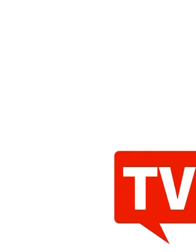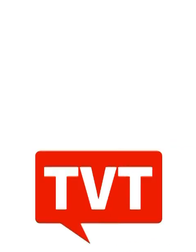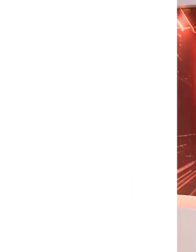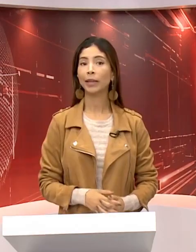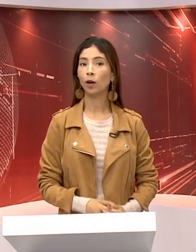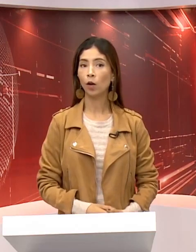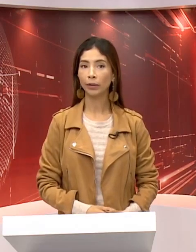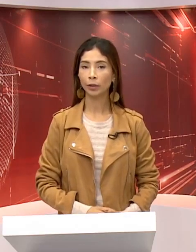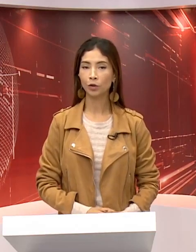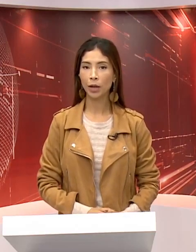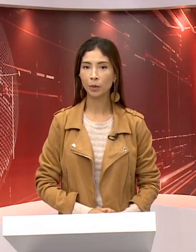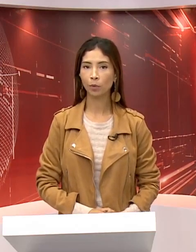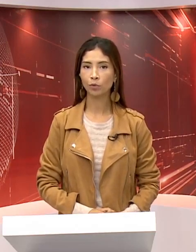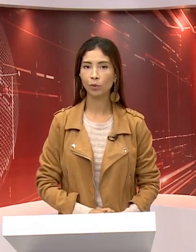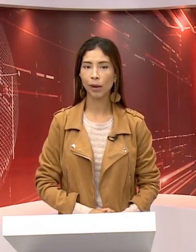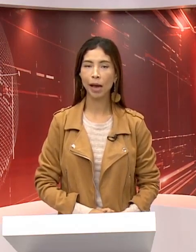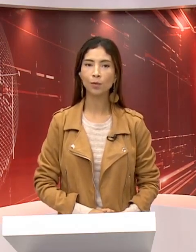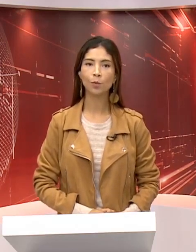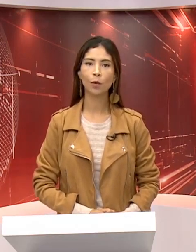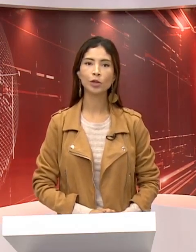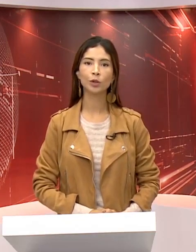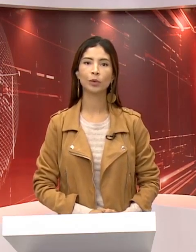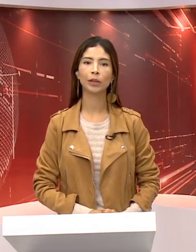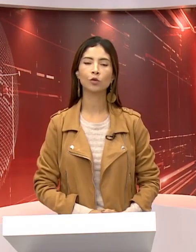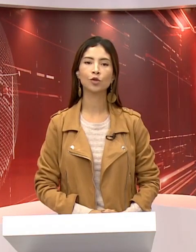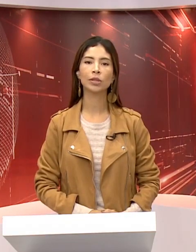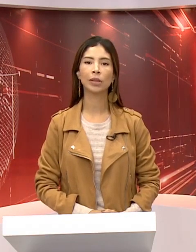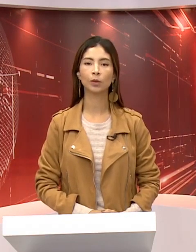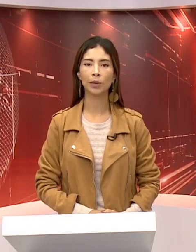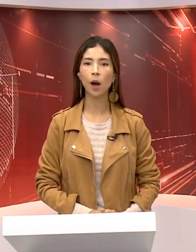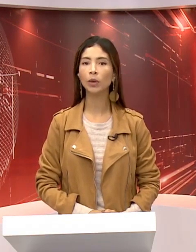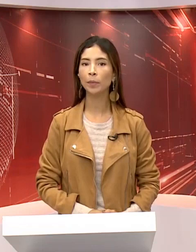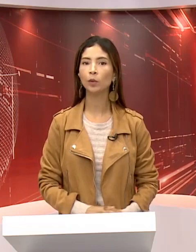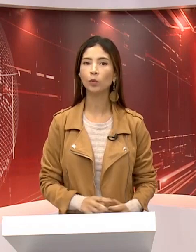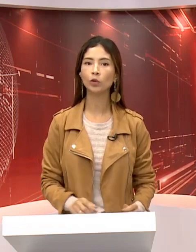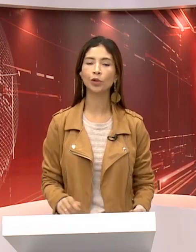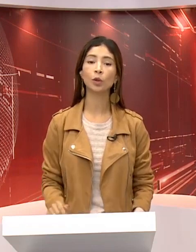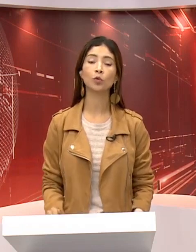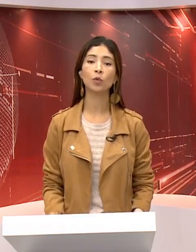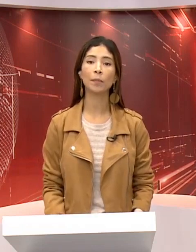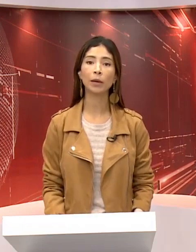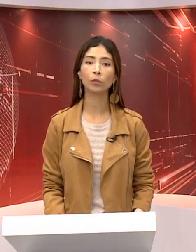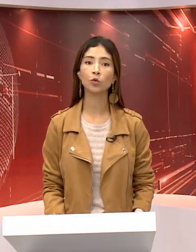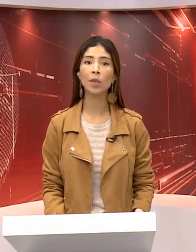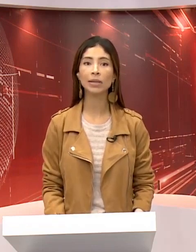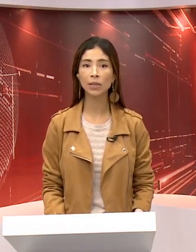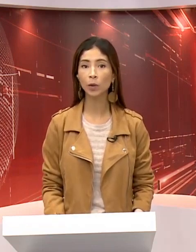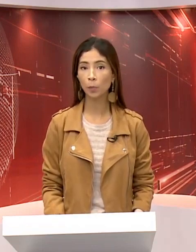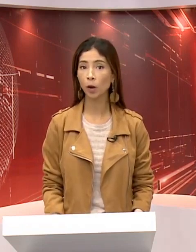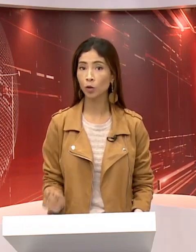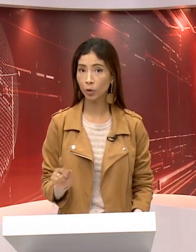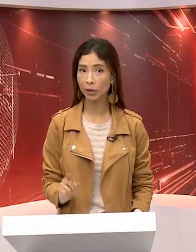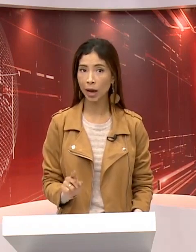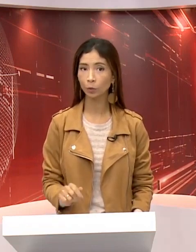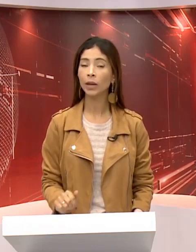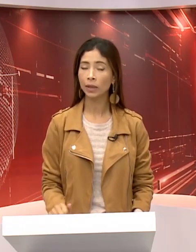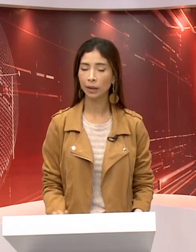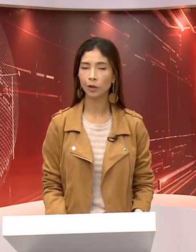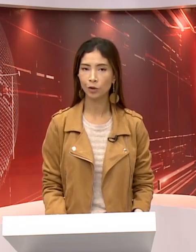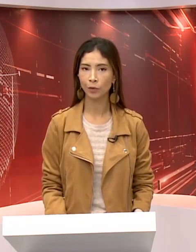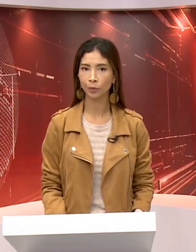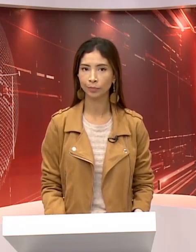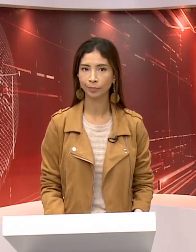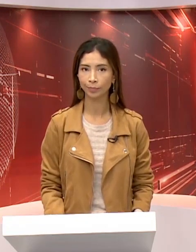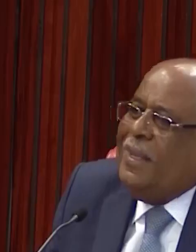em mais uma derrota de Jair bolsonaro o corregedor da Justiça Eleitoral liberou hoje o julgamento de uma ação que pode torná-lo